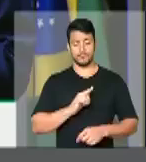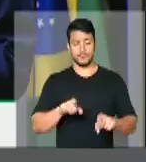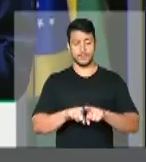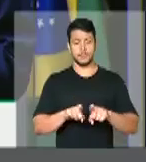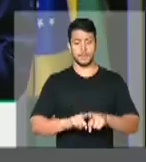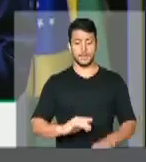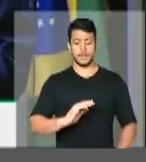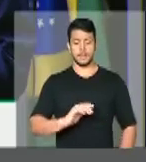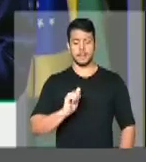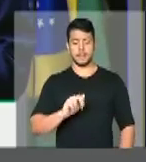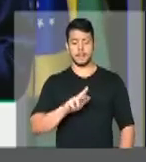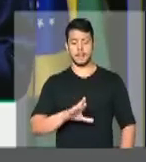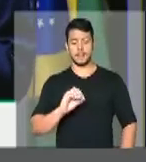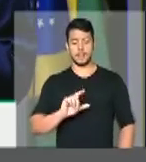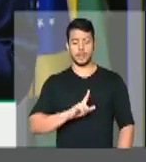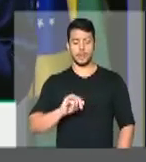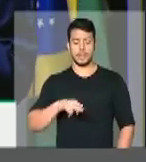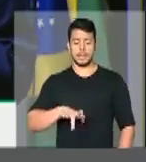Bore, Moisés